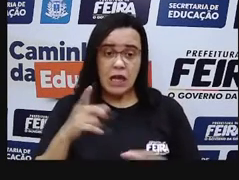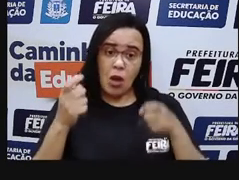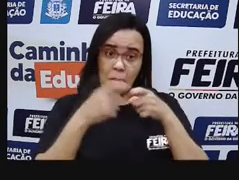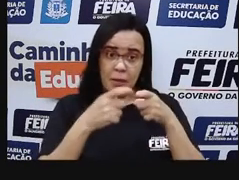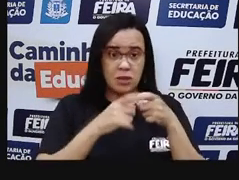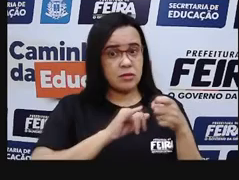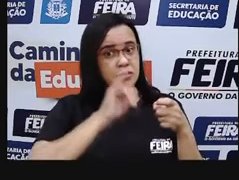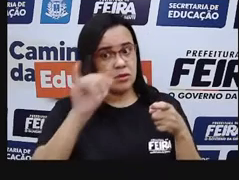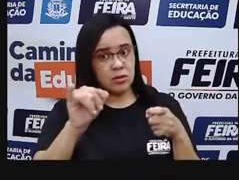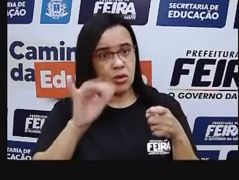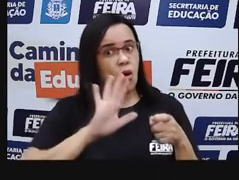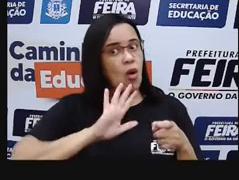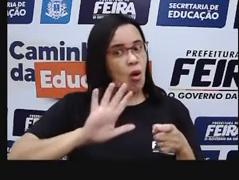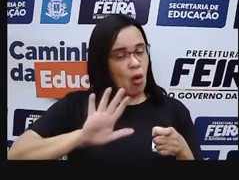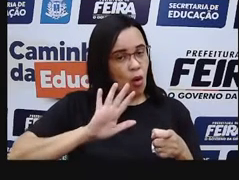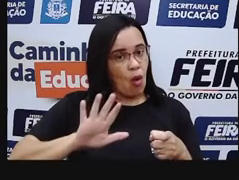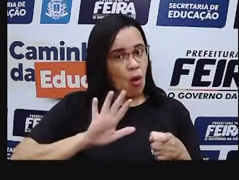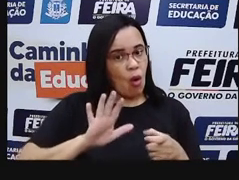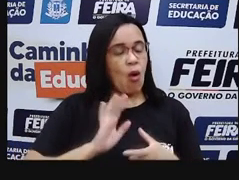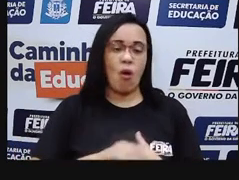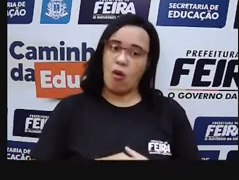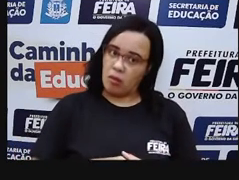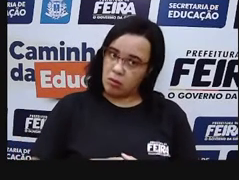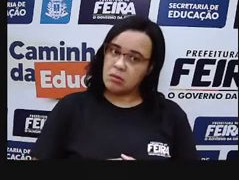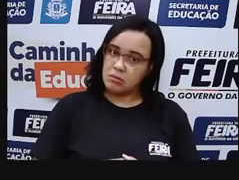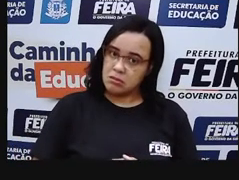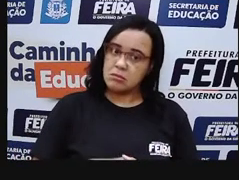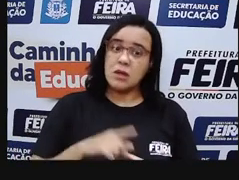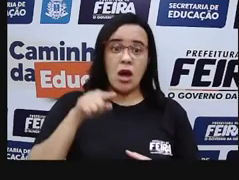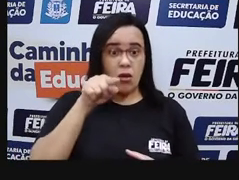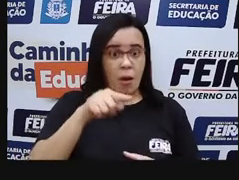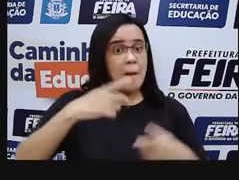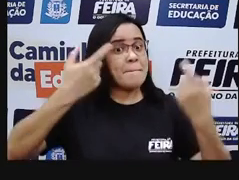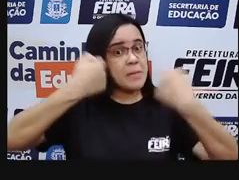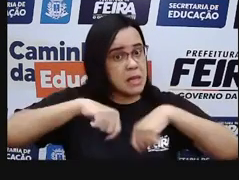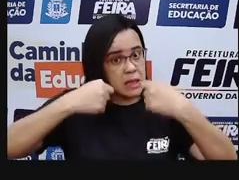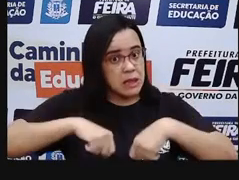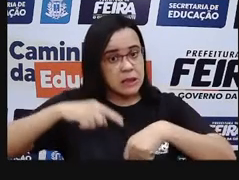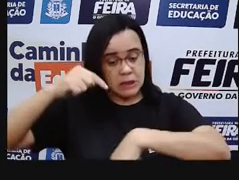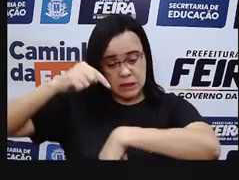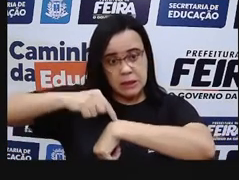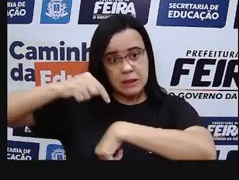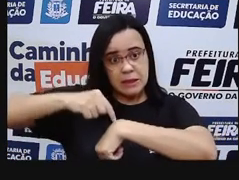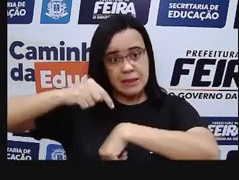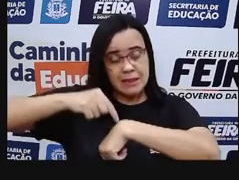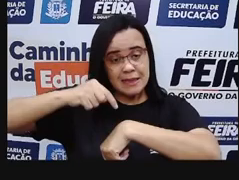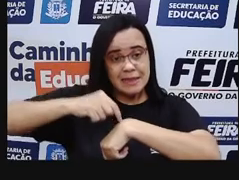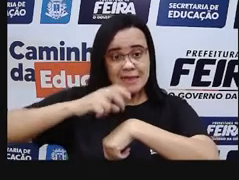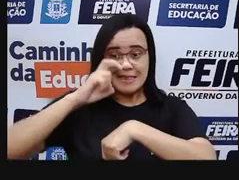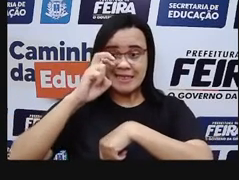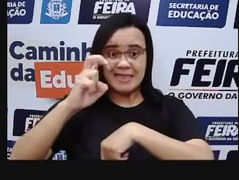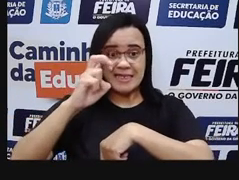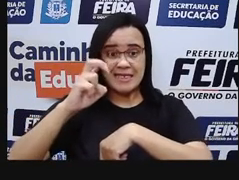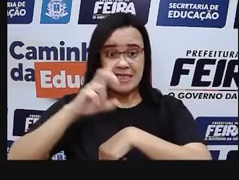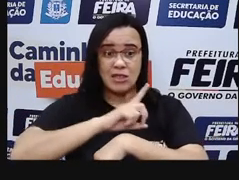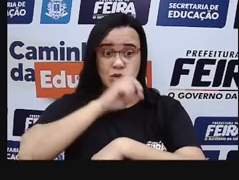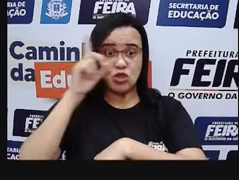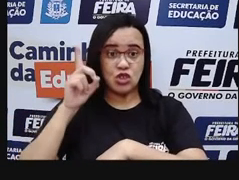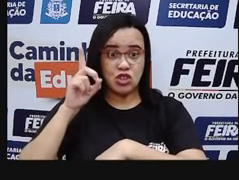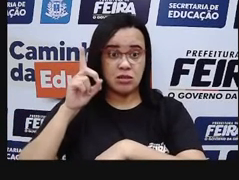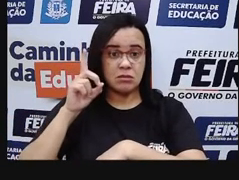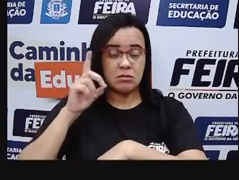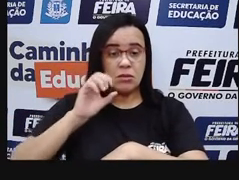seguinte olha pula pro estreia você tem que tomar os 5 dias esse medicamento